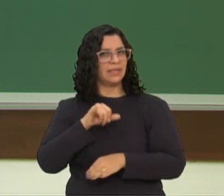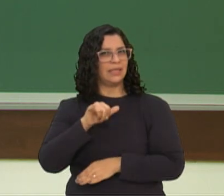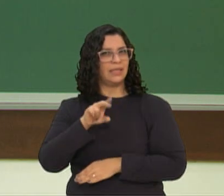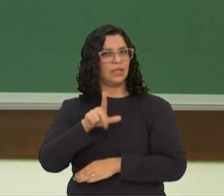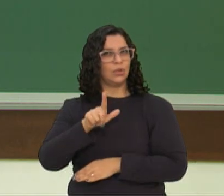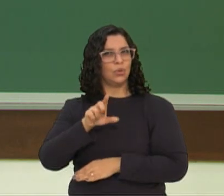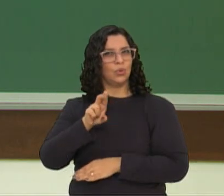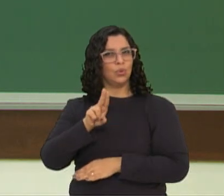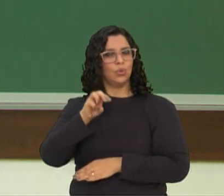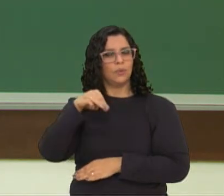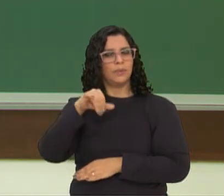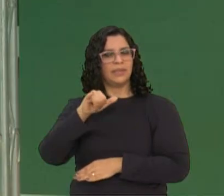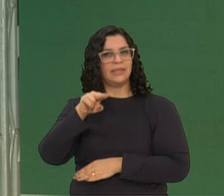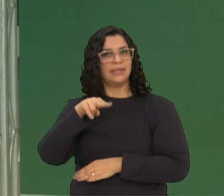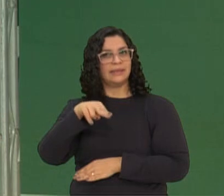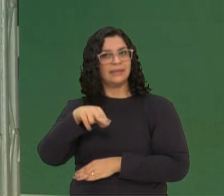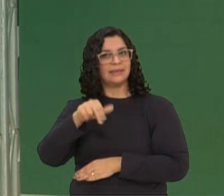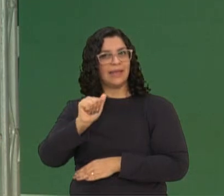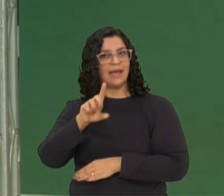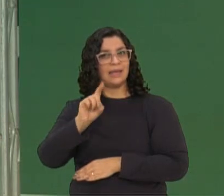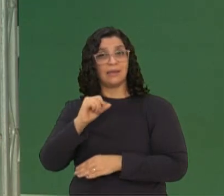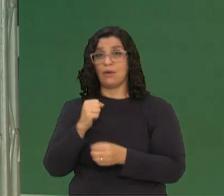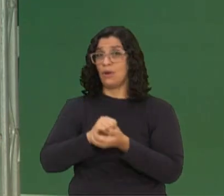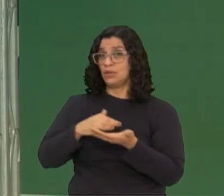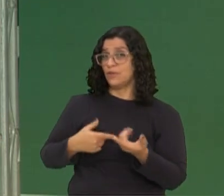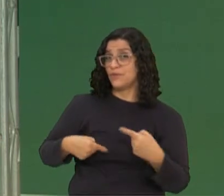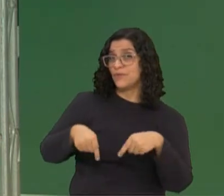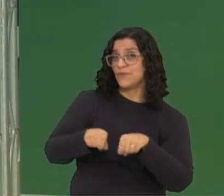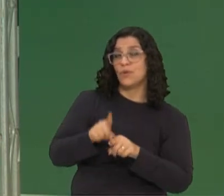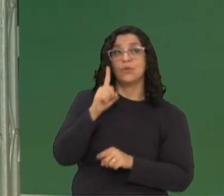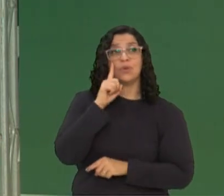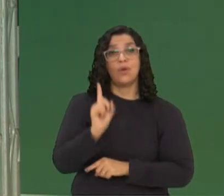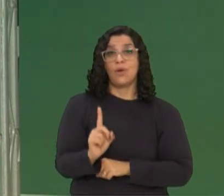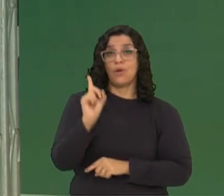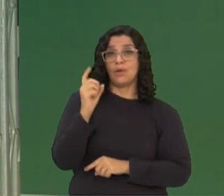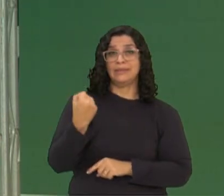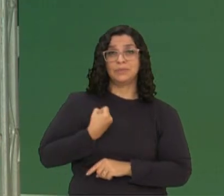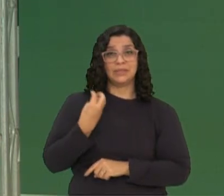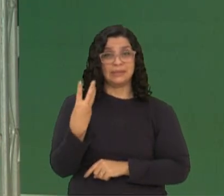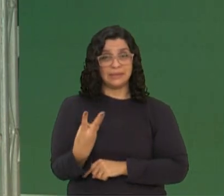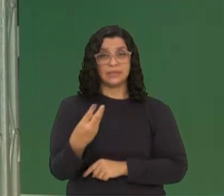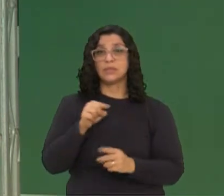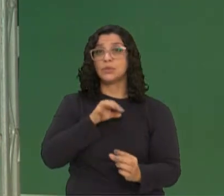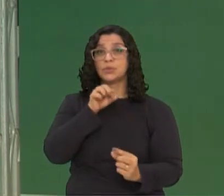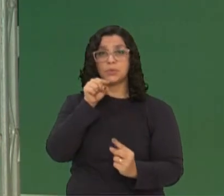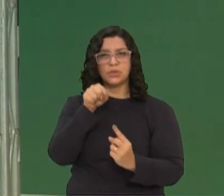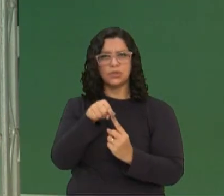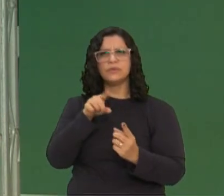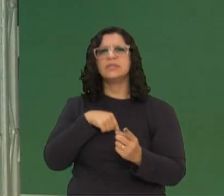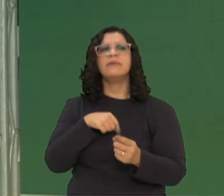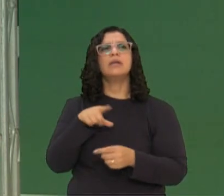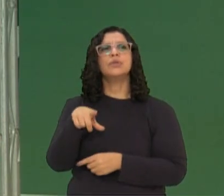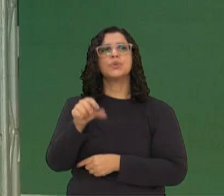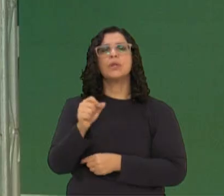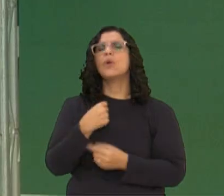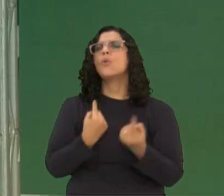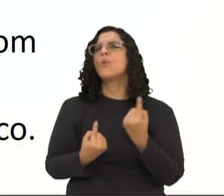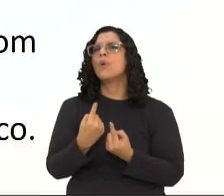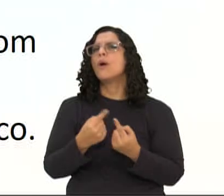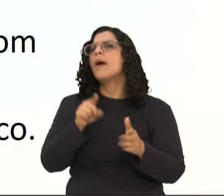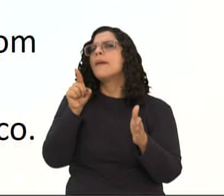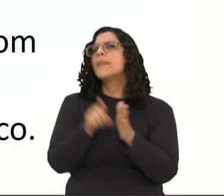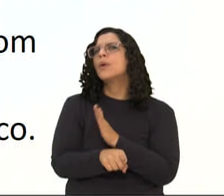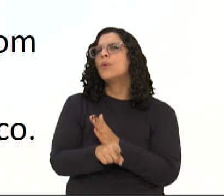Entendido? Então, vamos para a nossa próxima atividade, essa atividade de questão objetiva, atividade número 3, e ela pergunta: